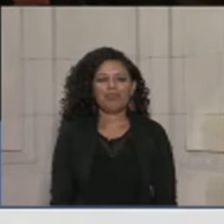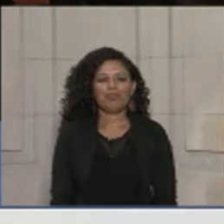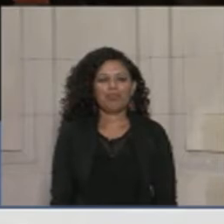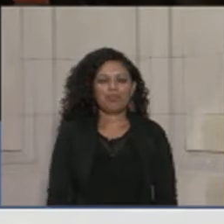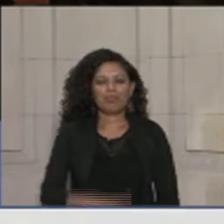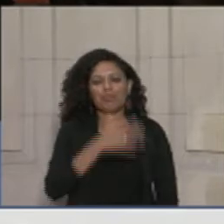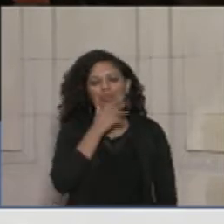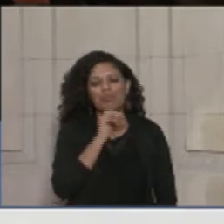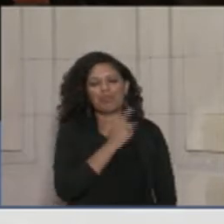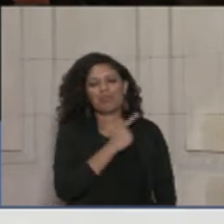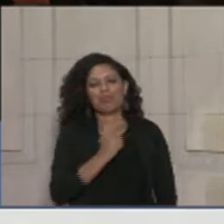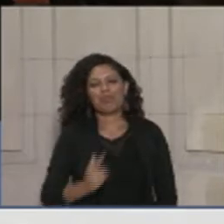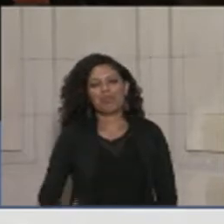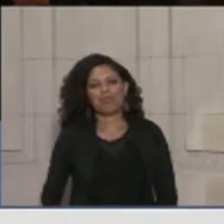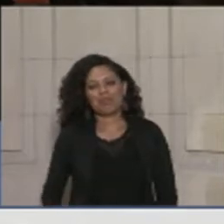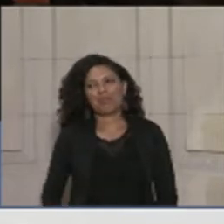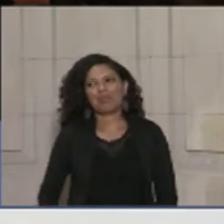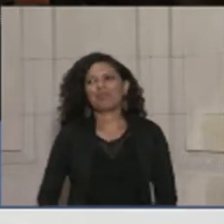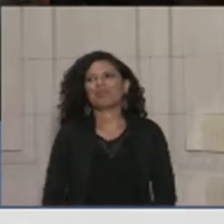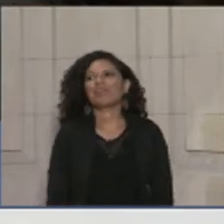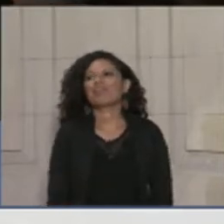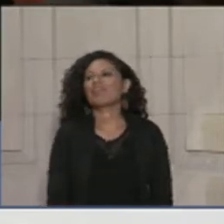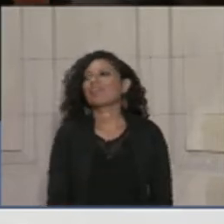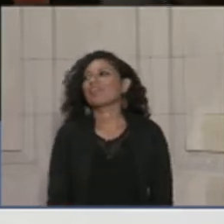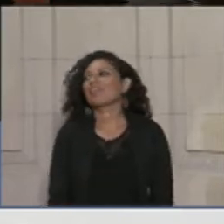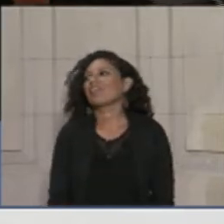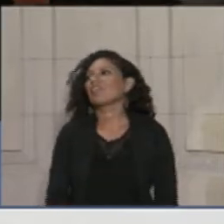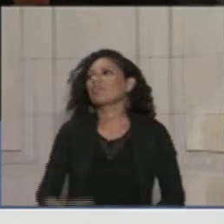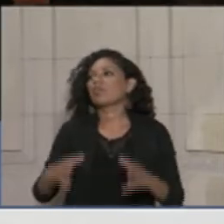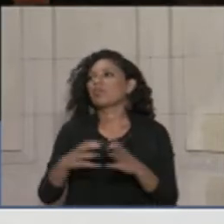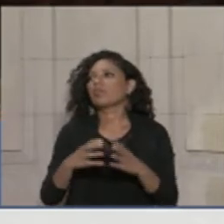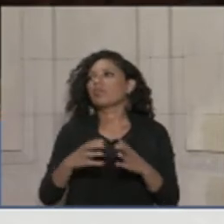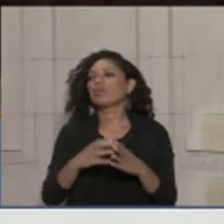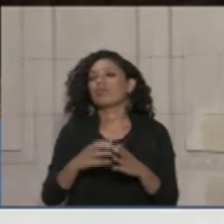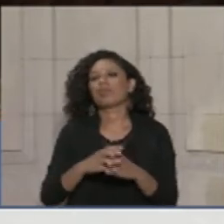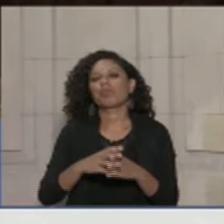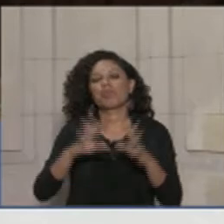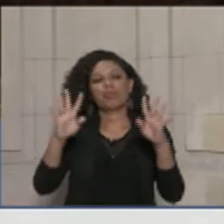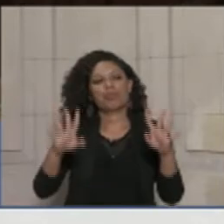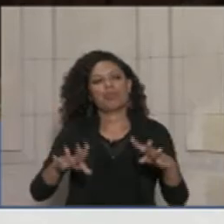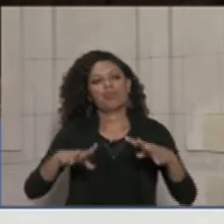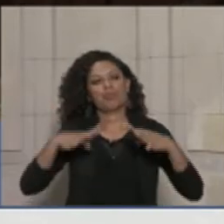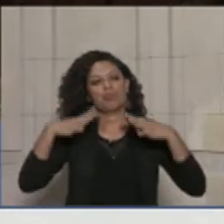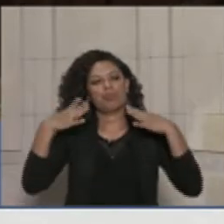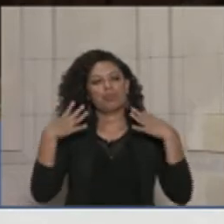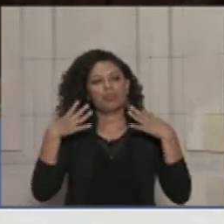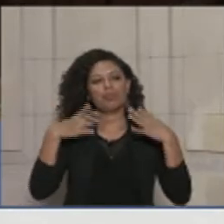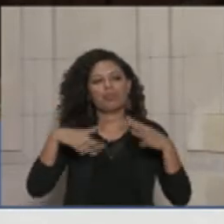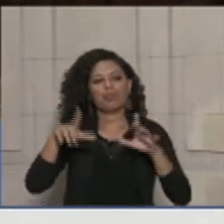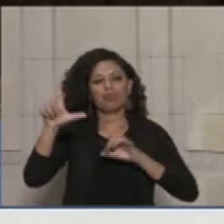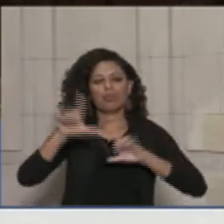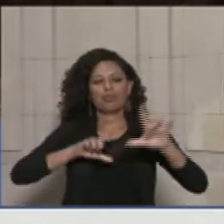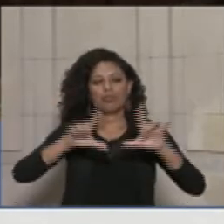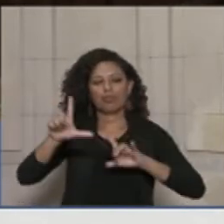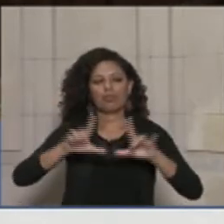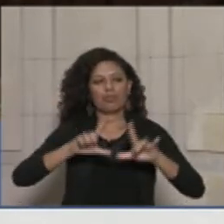Senhor presidente, população que nos assiste pela TV Alerj,